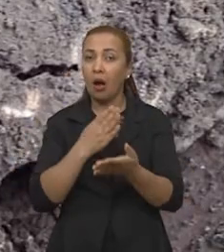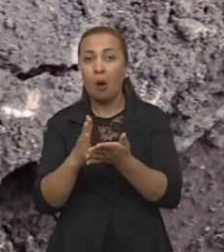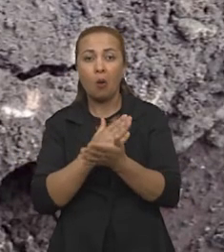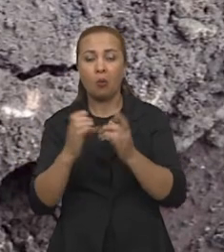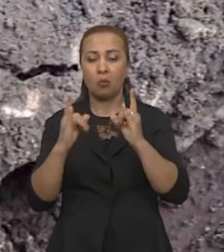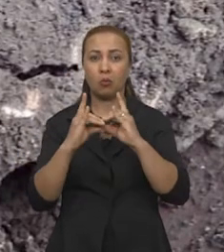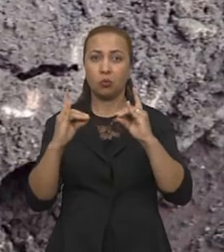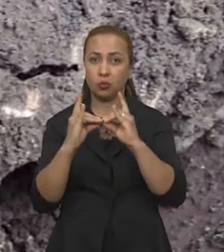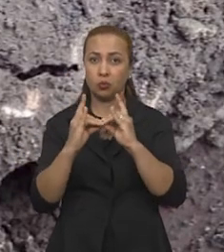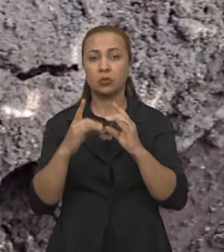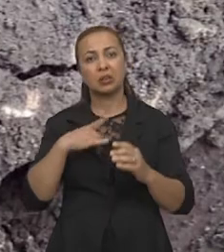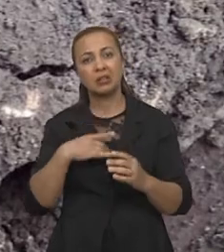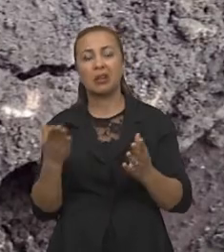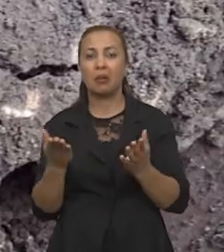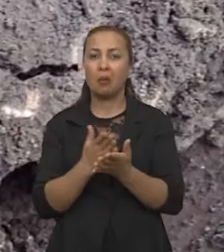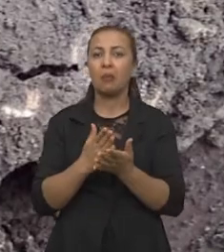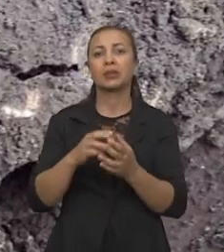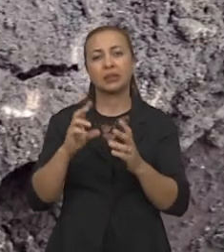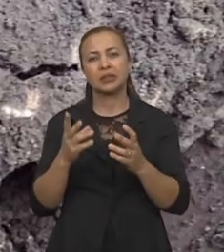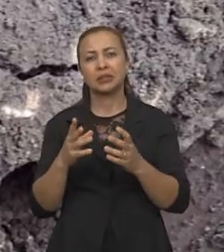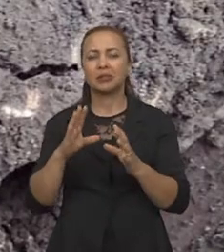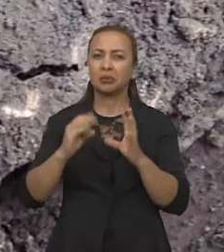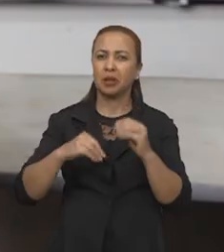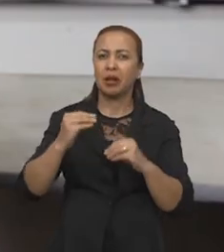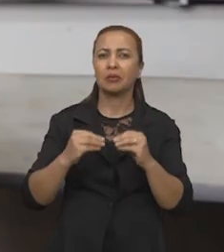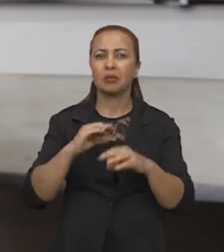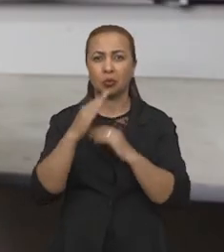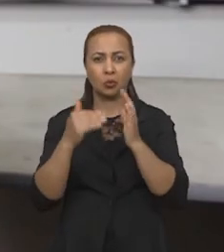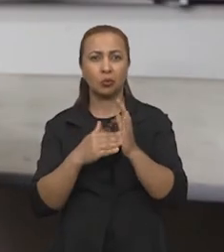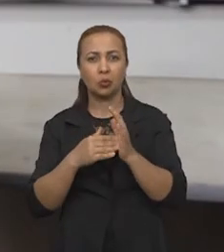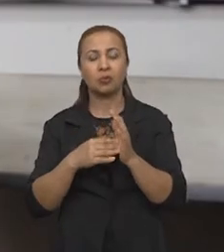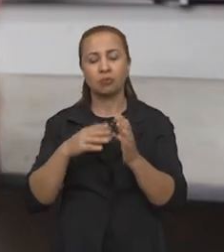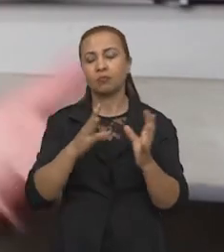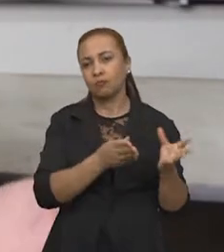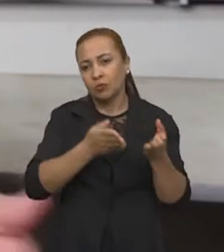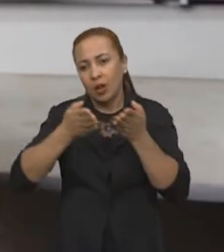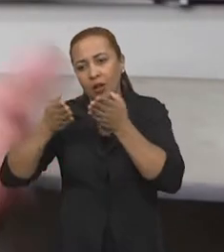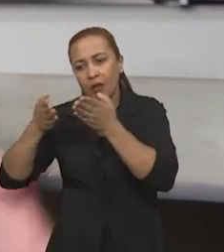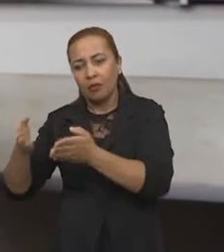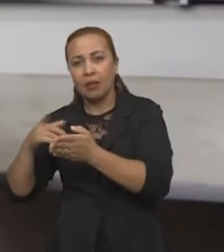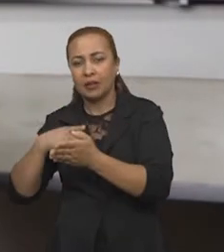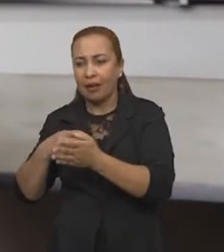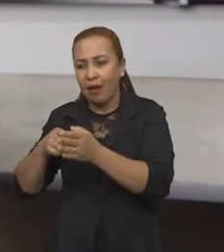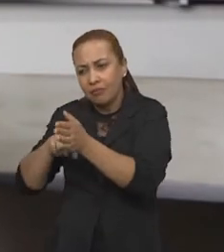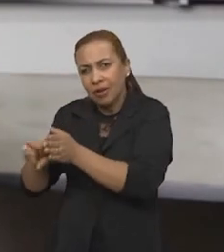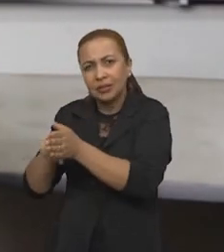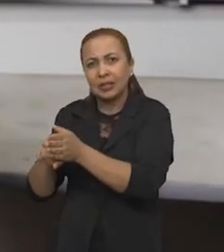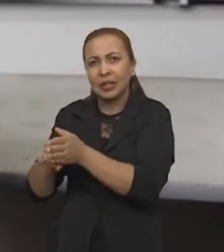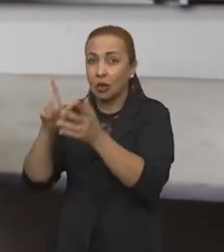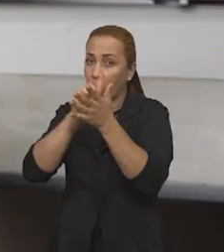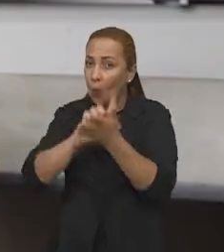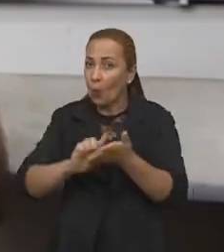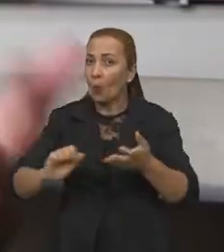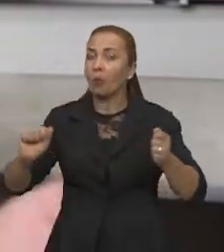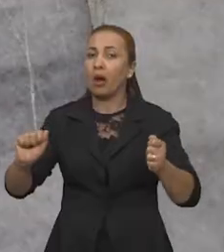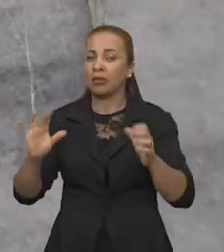funerárias. Claro que esses ossos, né, eles são bastante friáveis e tal, e aí todo esse material vai passar, né, por um rigor processo